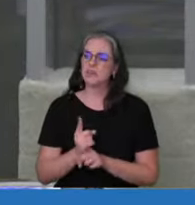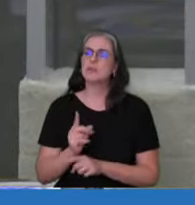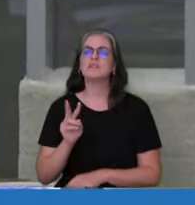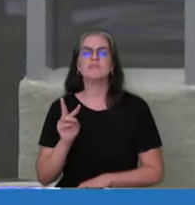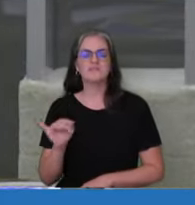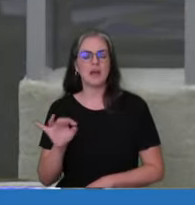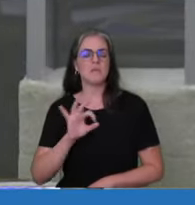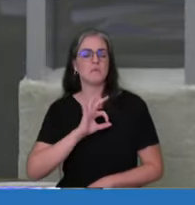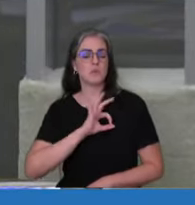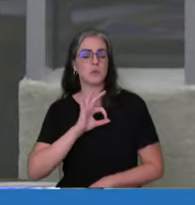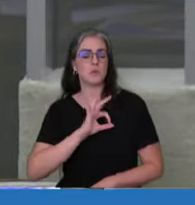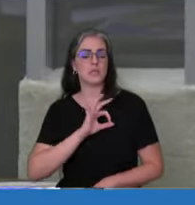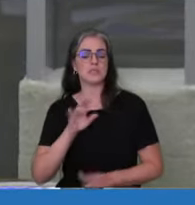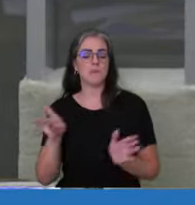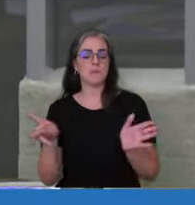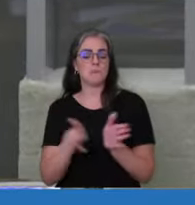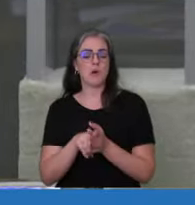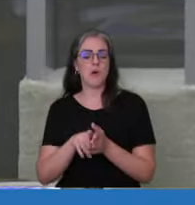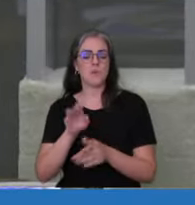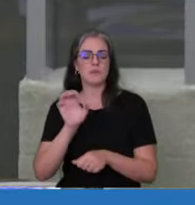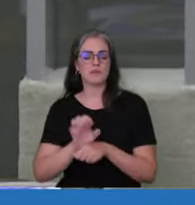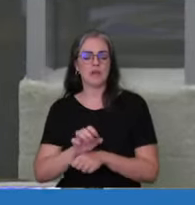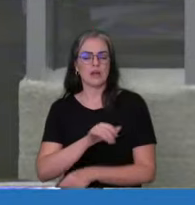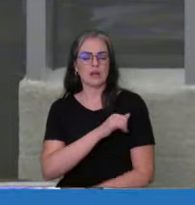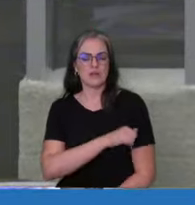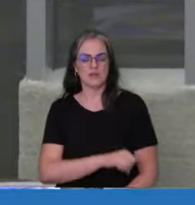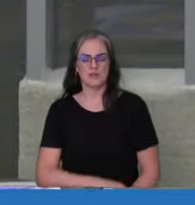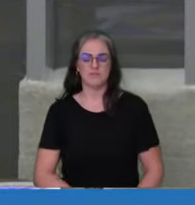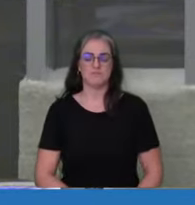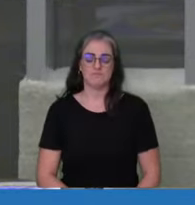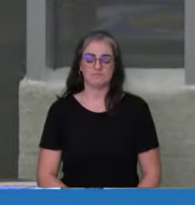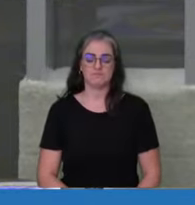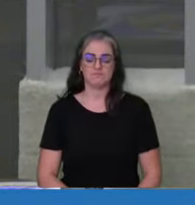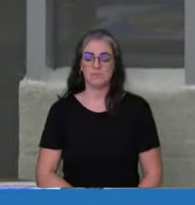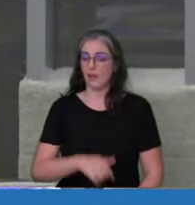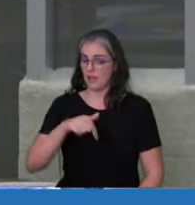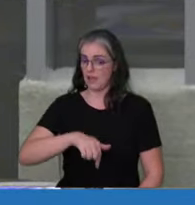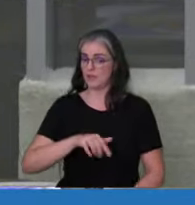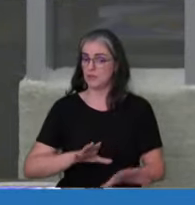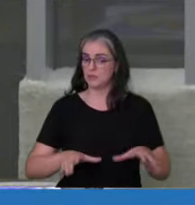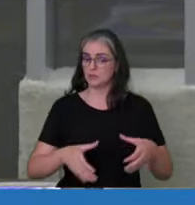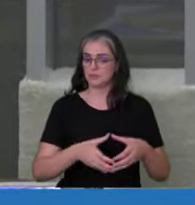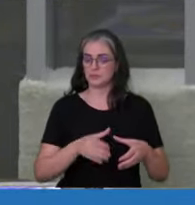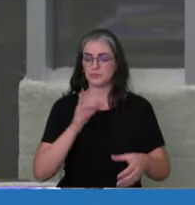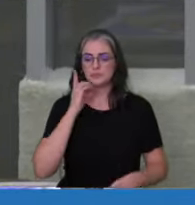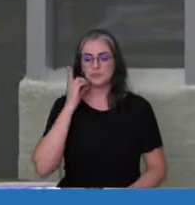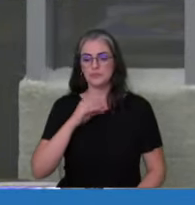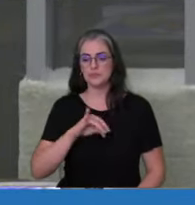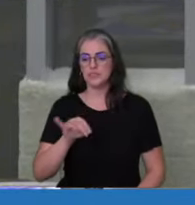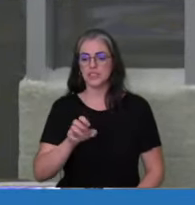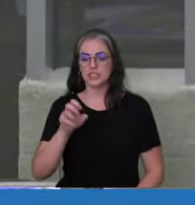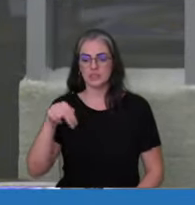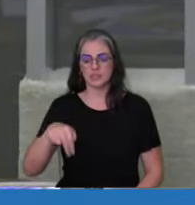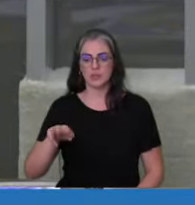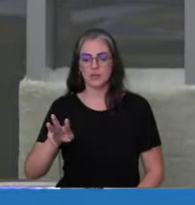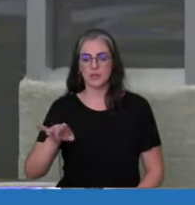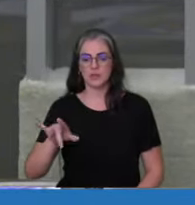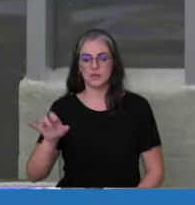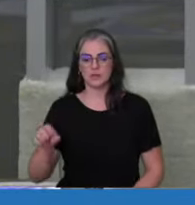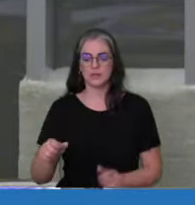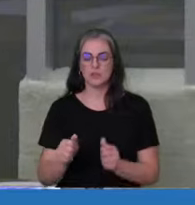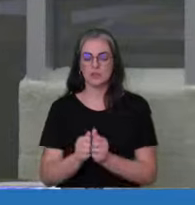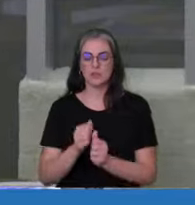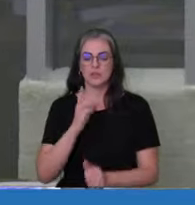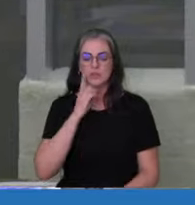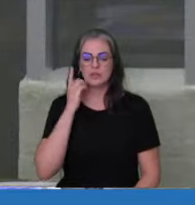Janeiro. Nós aqui, coordenados pelo deputado Jean Willis, com relatoria do deputado Glauber, nós montamos aqui uma